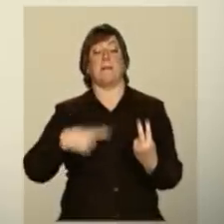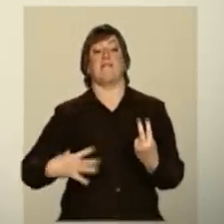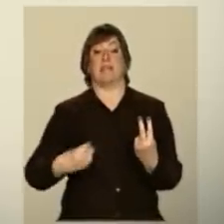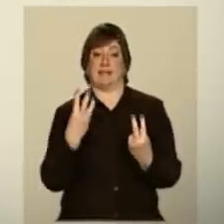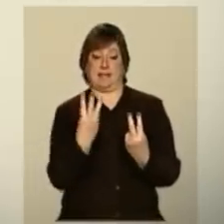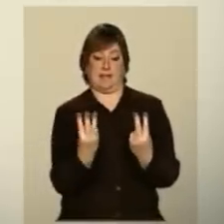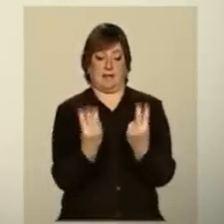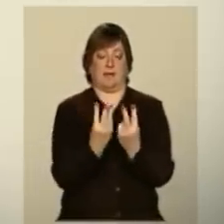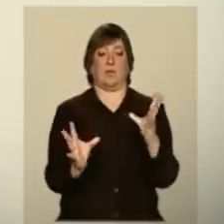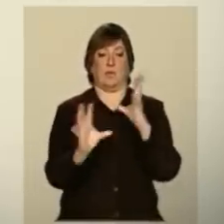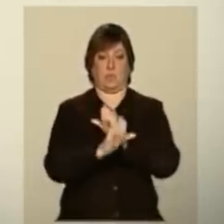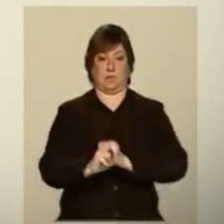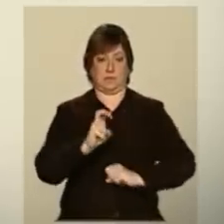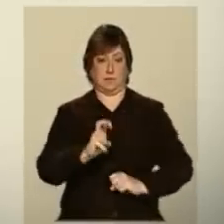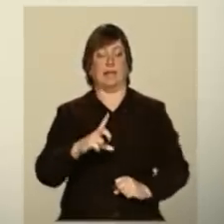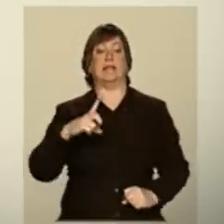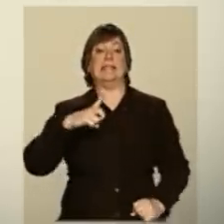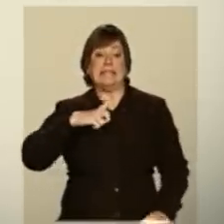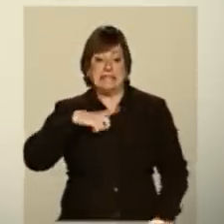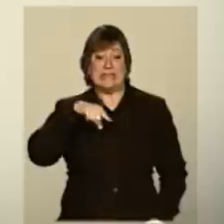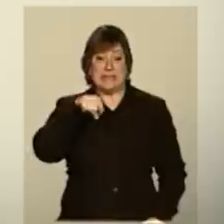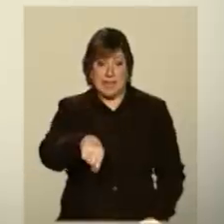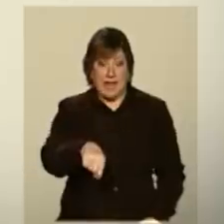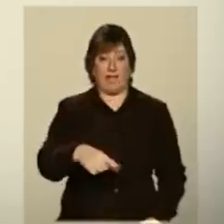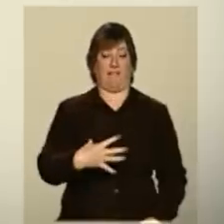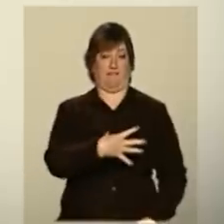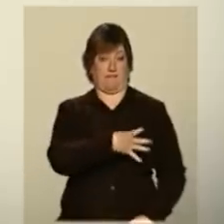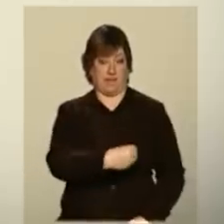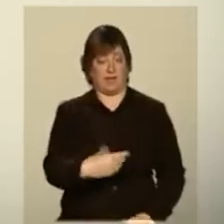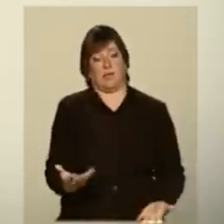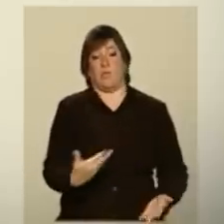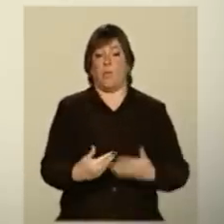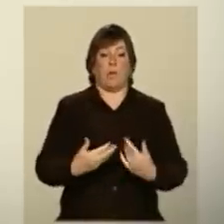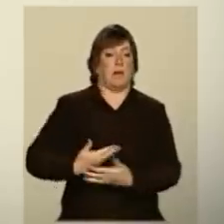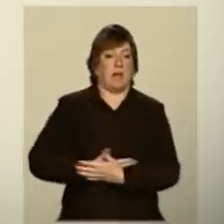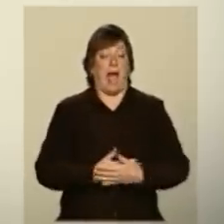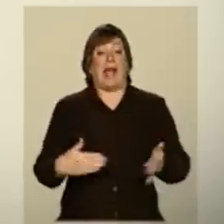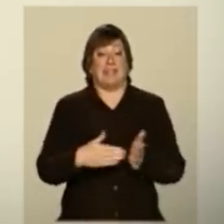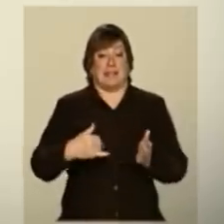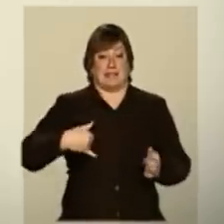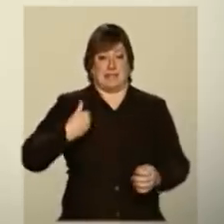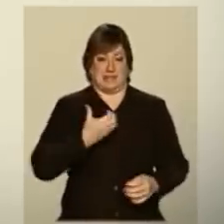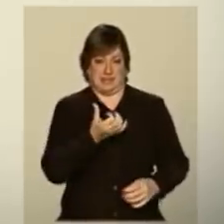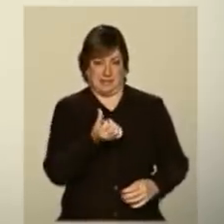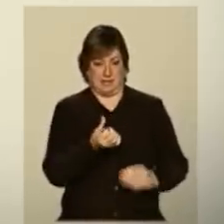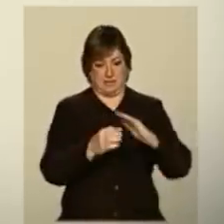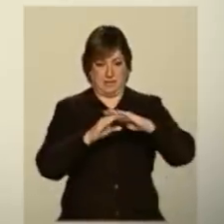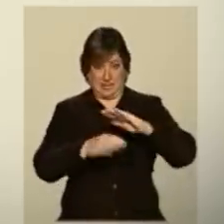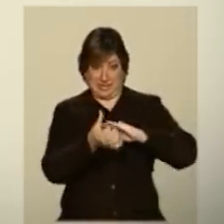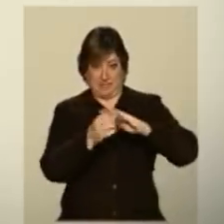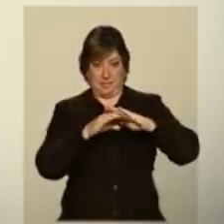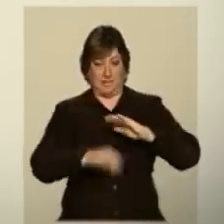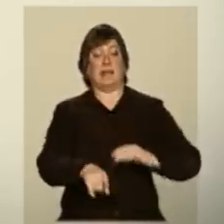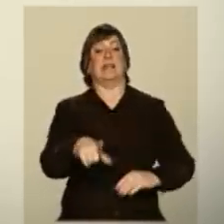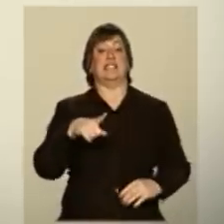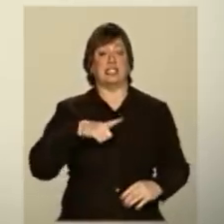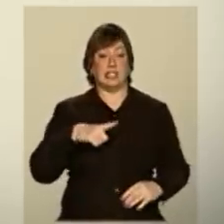criança com menos de 6 anos de idade Ela recebia essa família até agora R